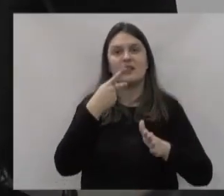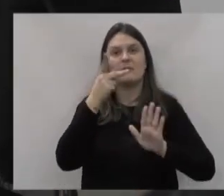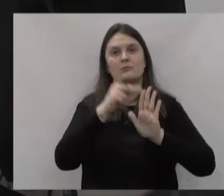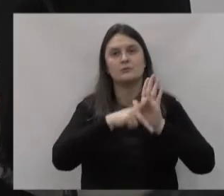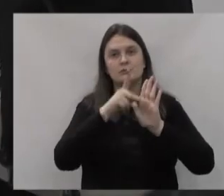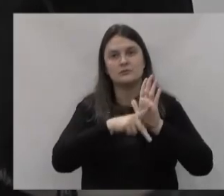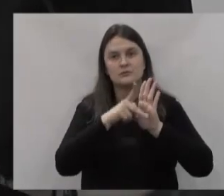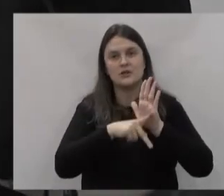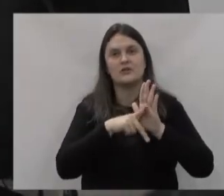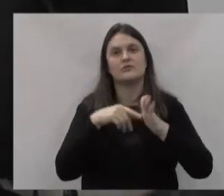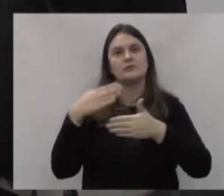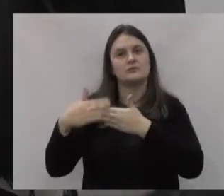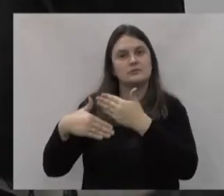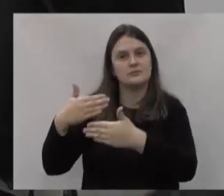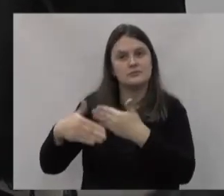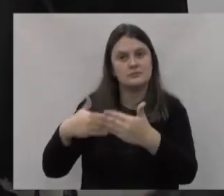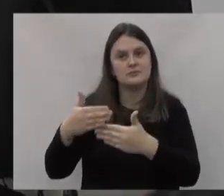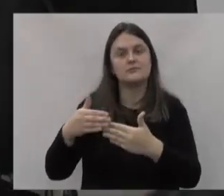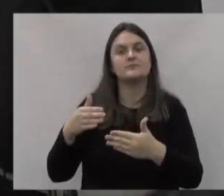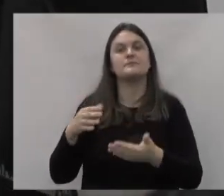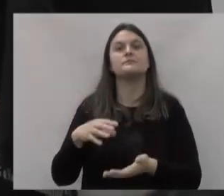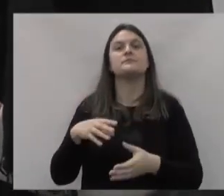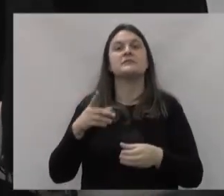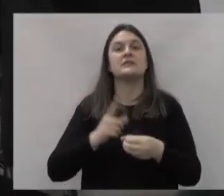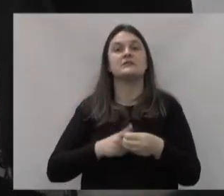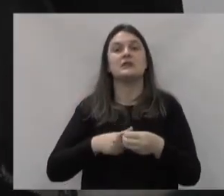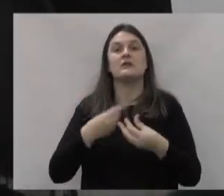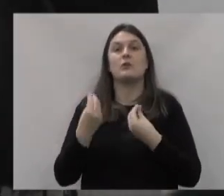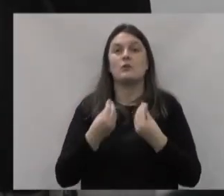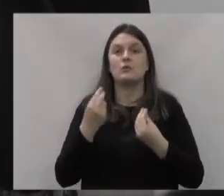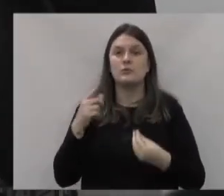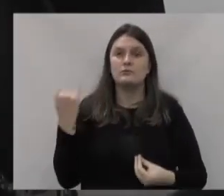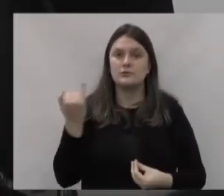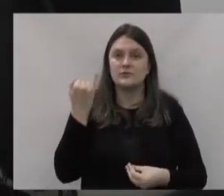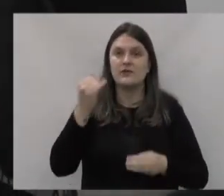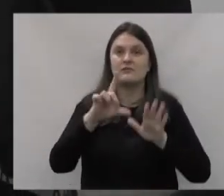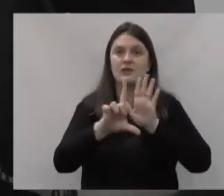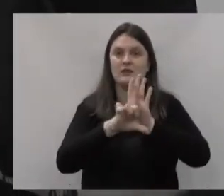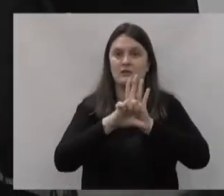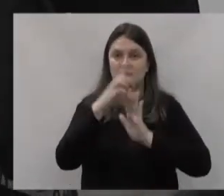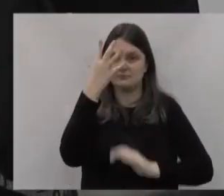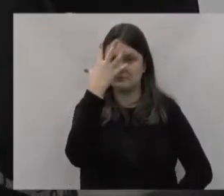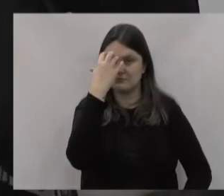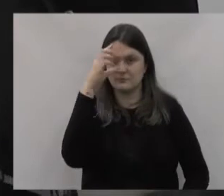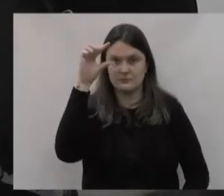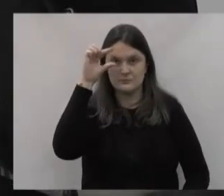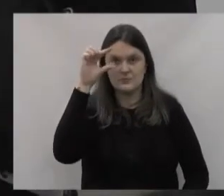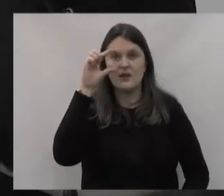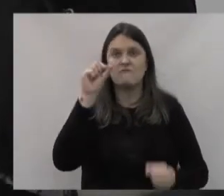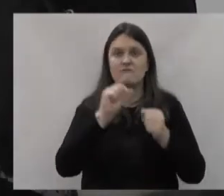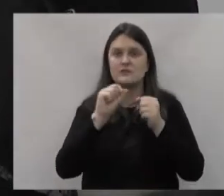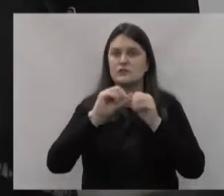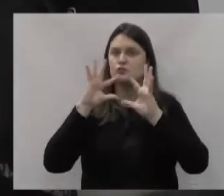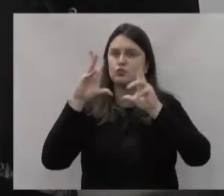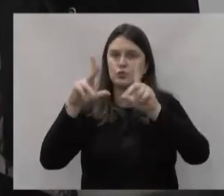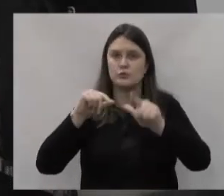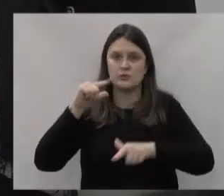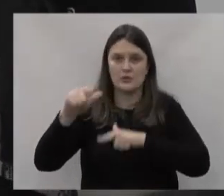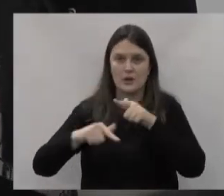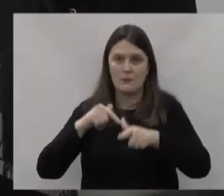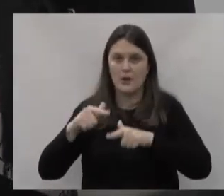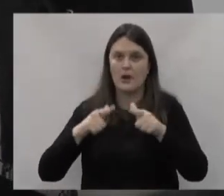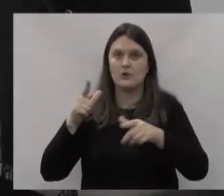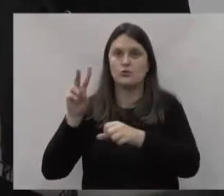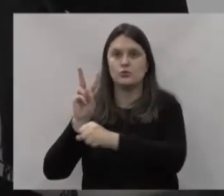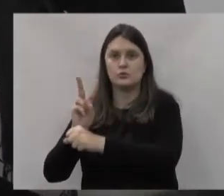projetos que estão sendo desenvolvidos na comarca, o quanto é importante a Lei Maria da Penha para poder fazer toda essa ação de